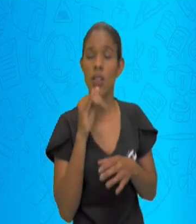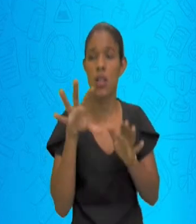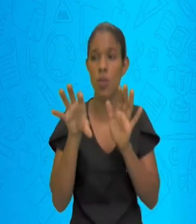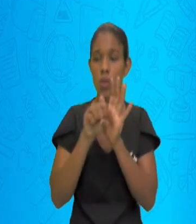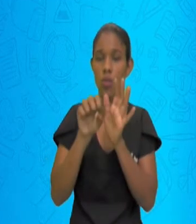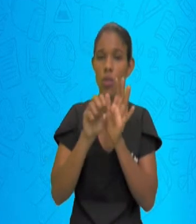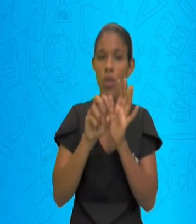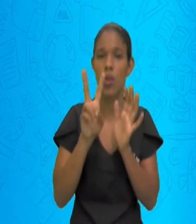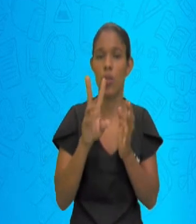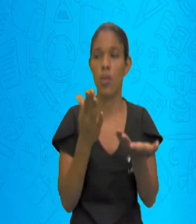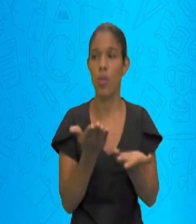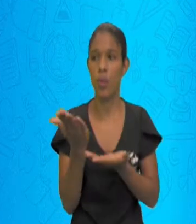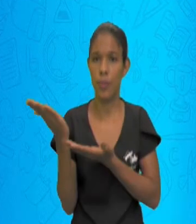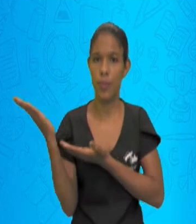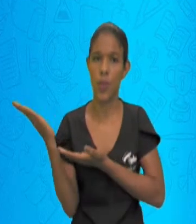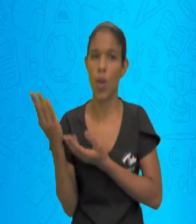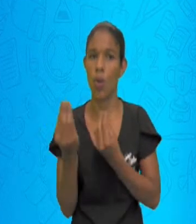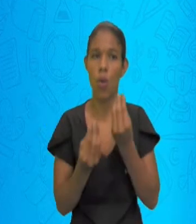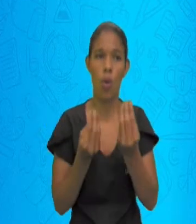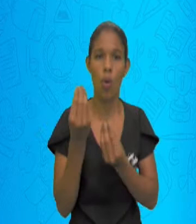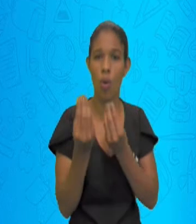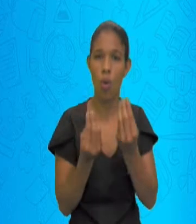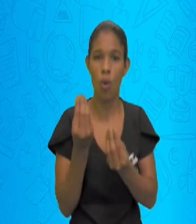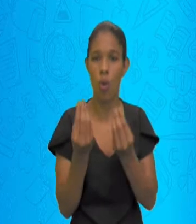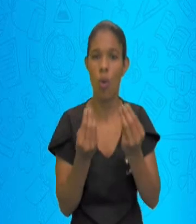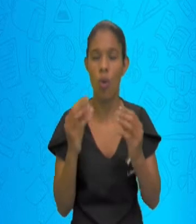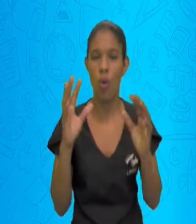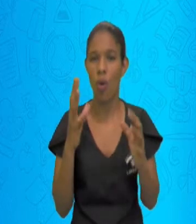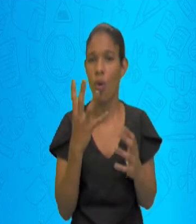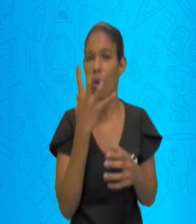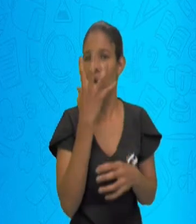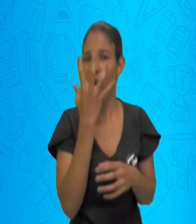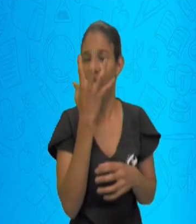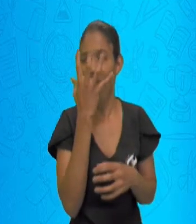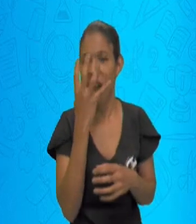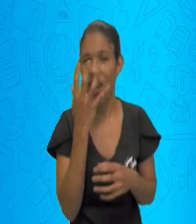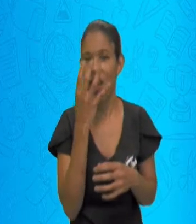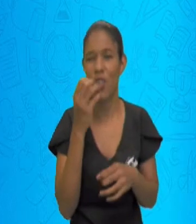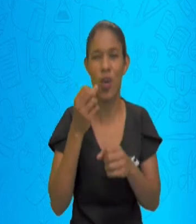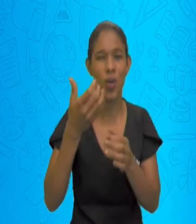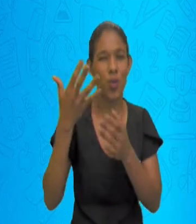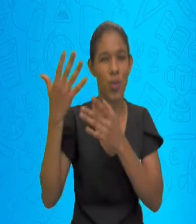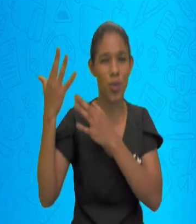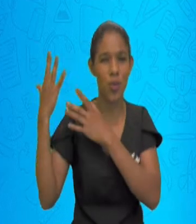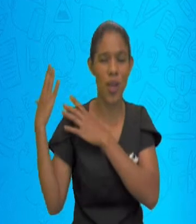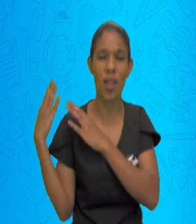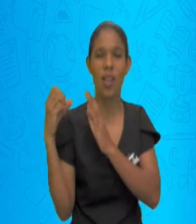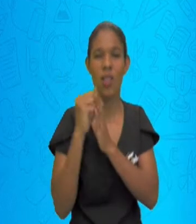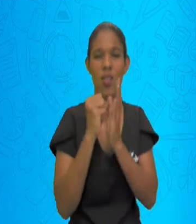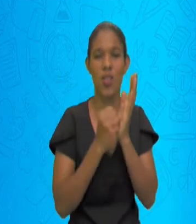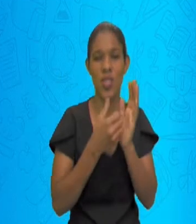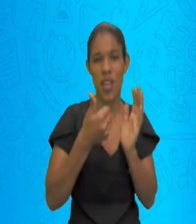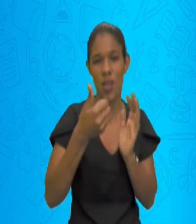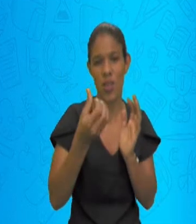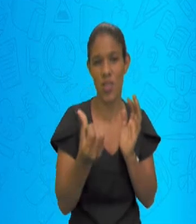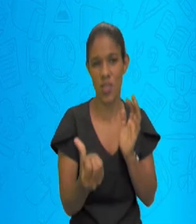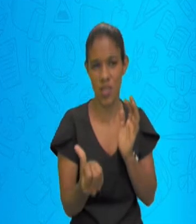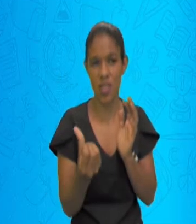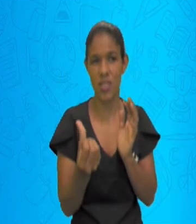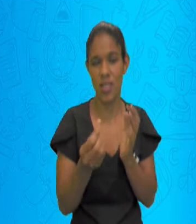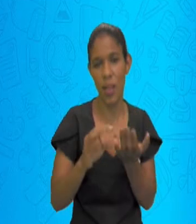fotos de como era um carnaval do século XVI. Aí nós temos o carnaval do povo ao seu lado,